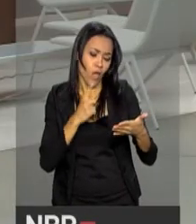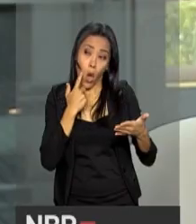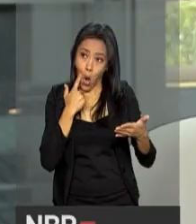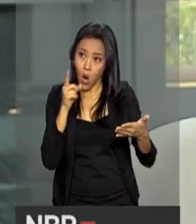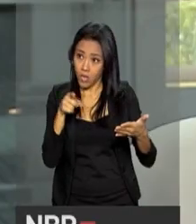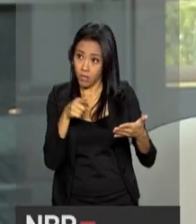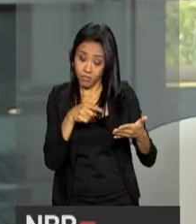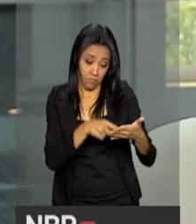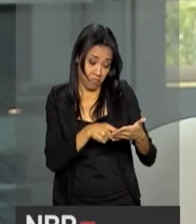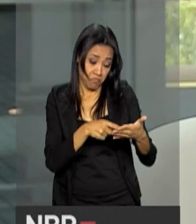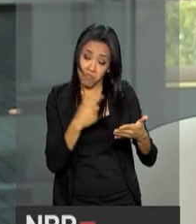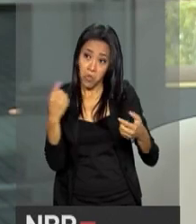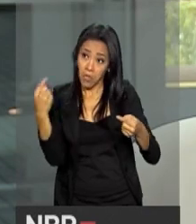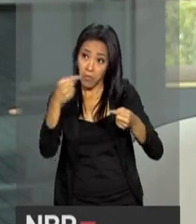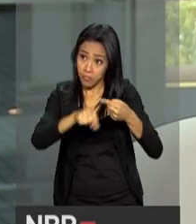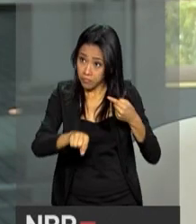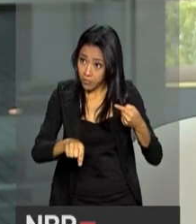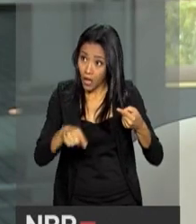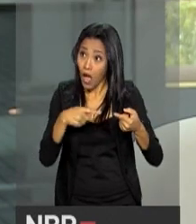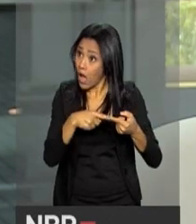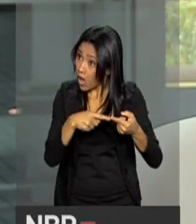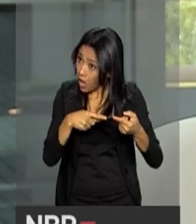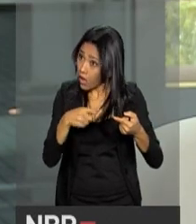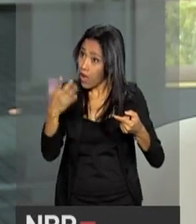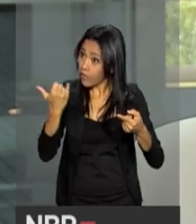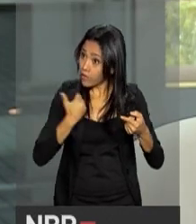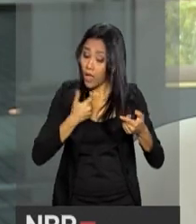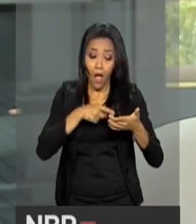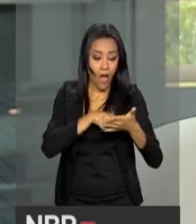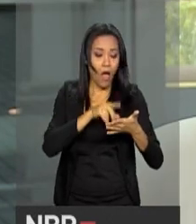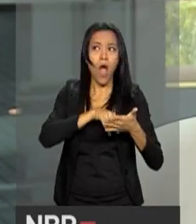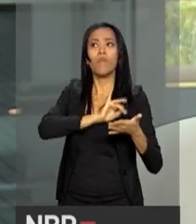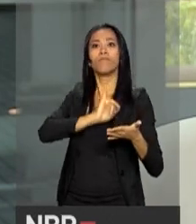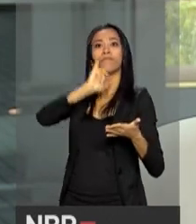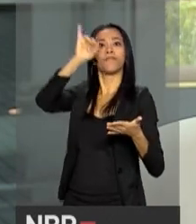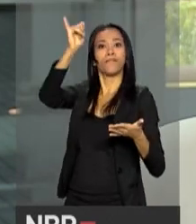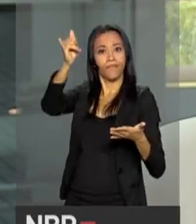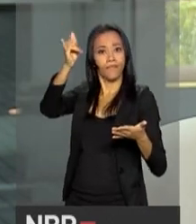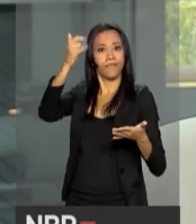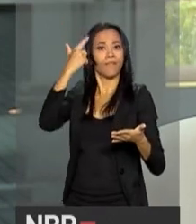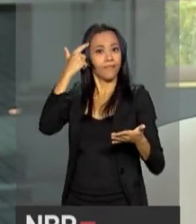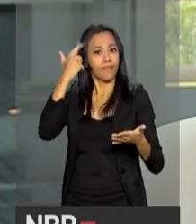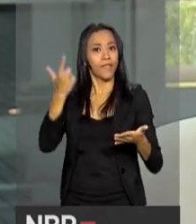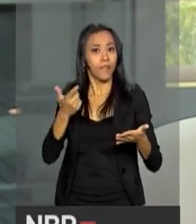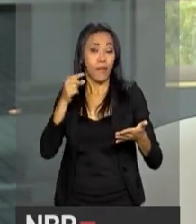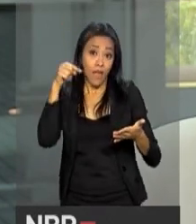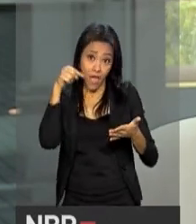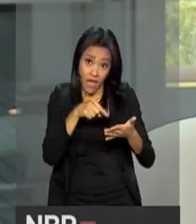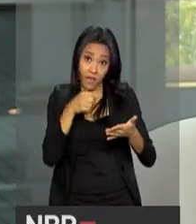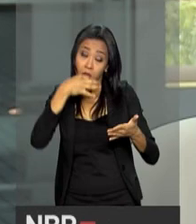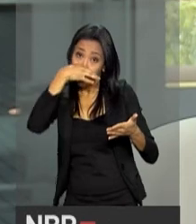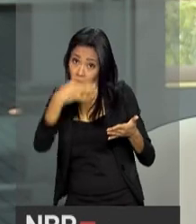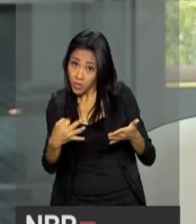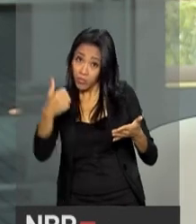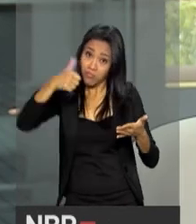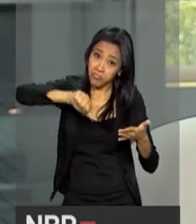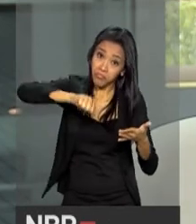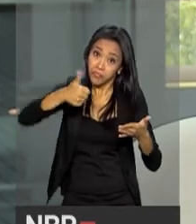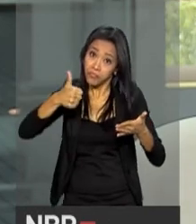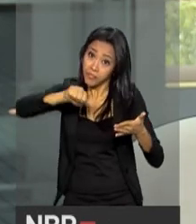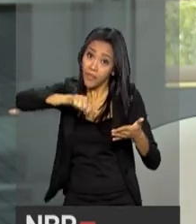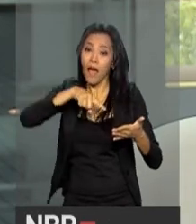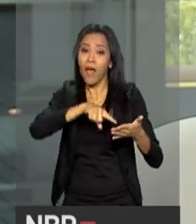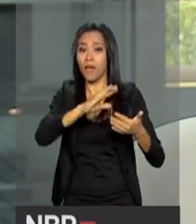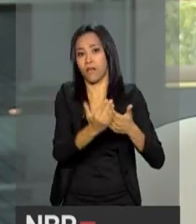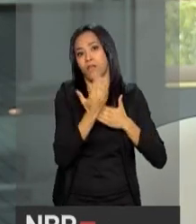olha esses dados podem não estar batendo de não sofrer alerta mas eles vão ser confirmados e essa crítica ela está sendo feito para e